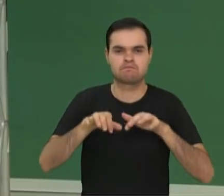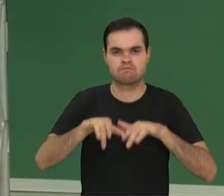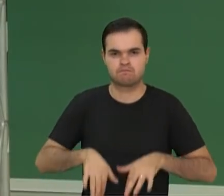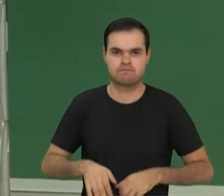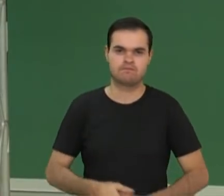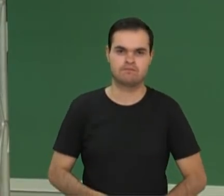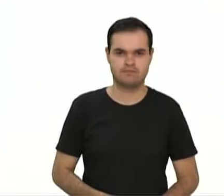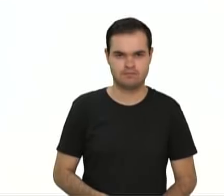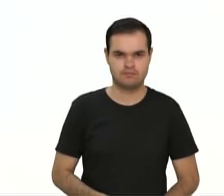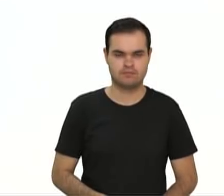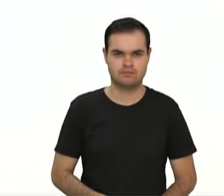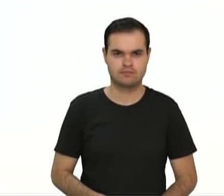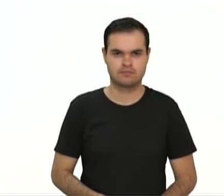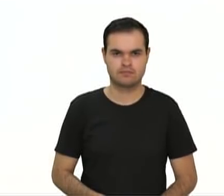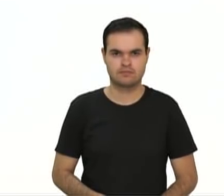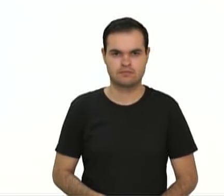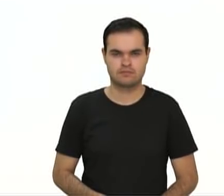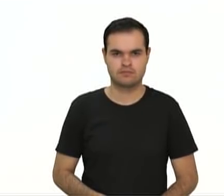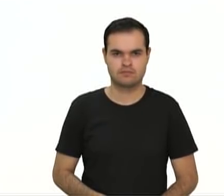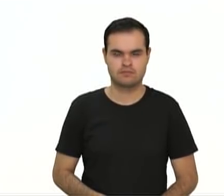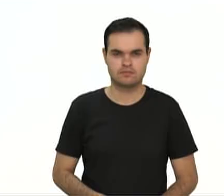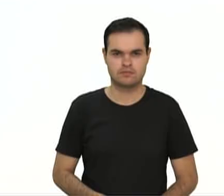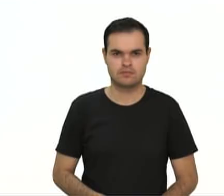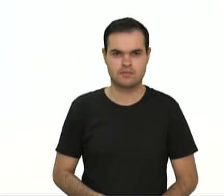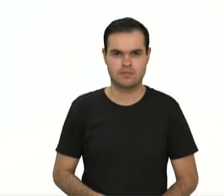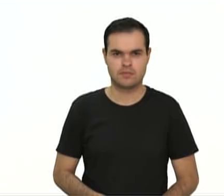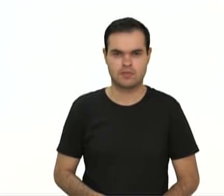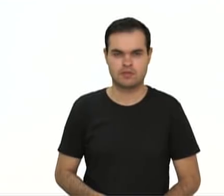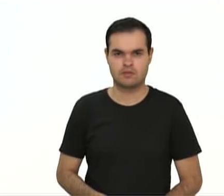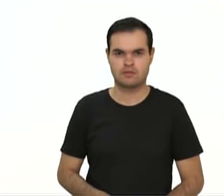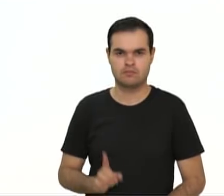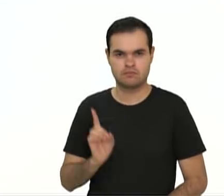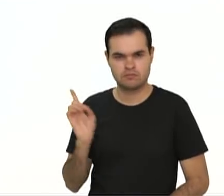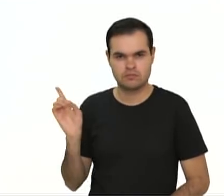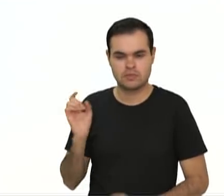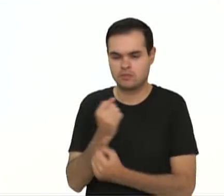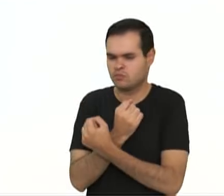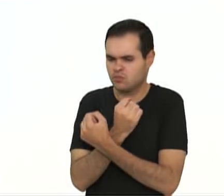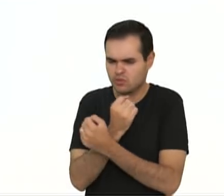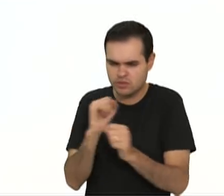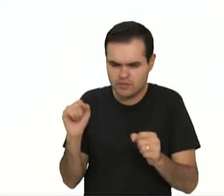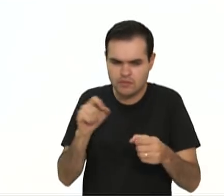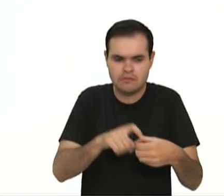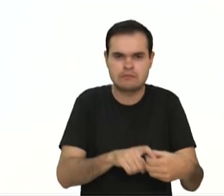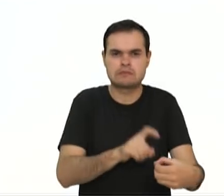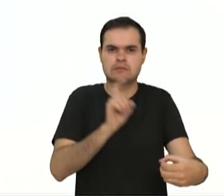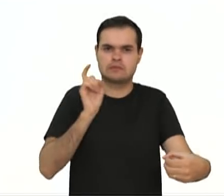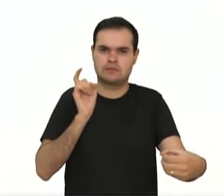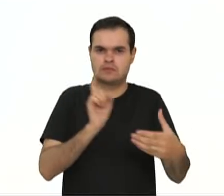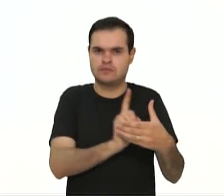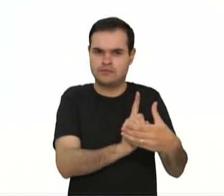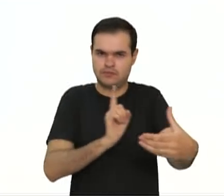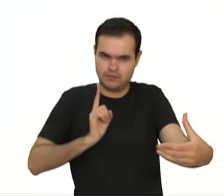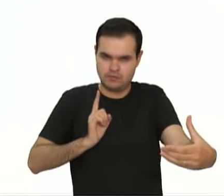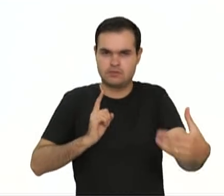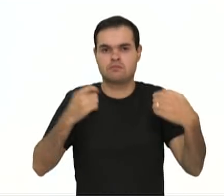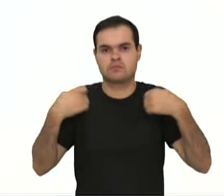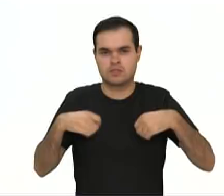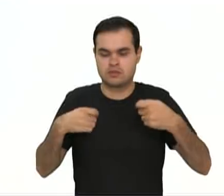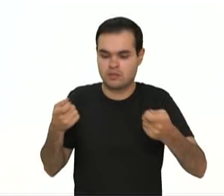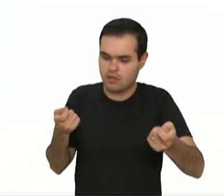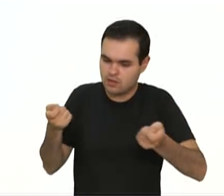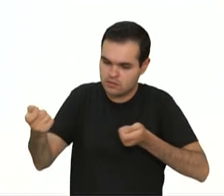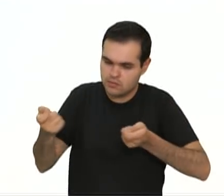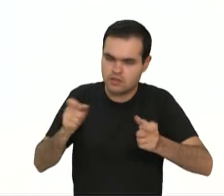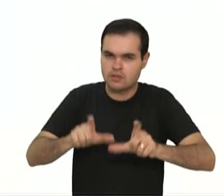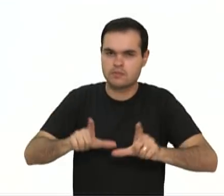opinião. Já que é impossível e bem pouco prático viver fora do grid de informação digital, é preciso administrar